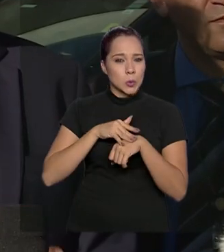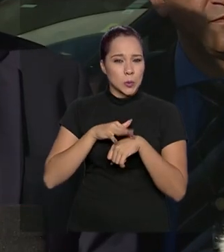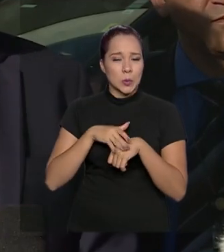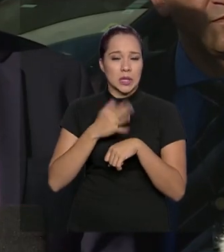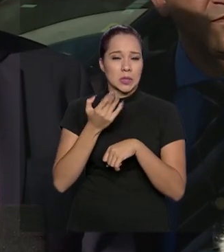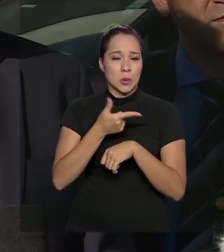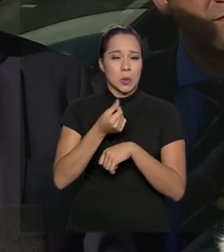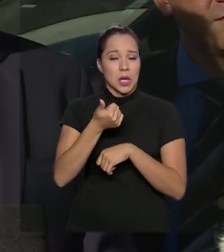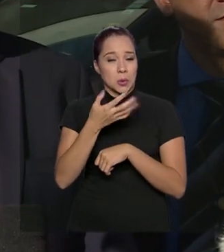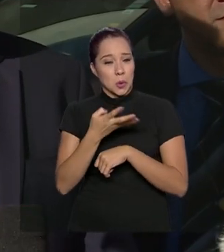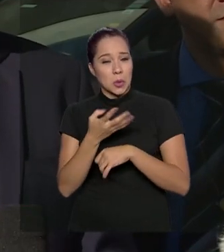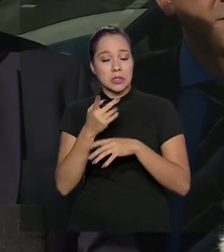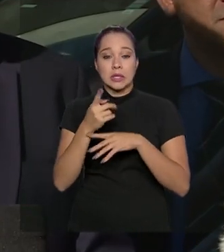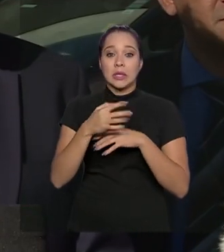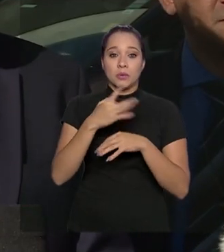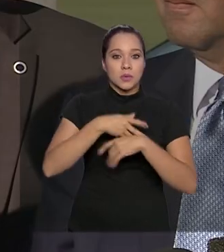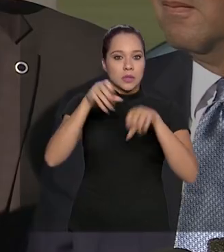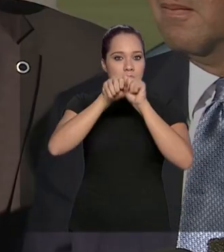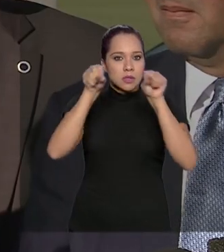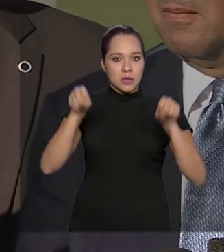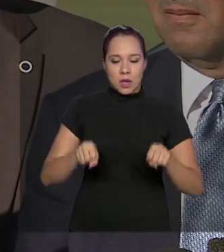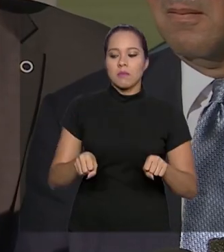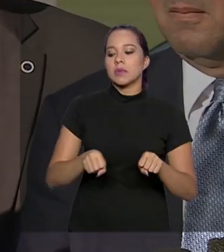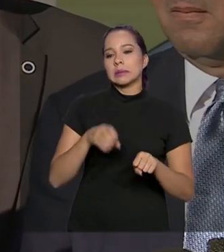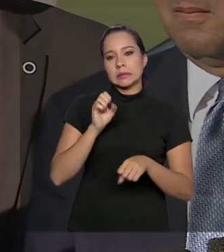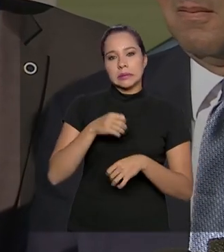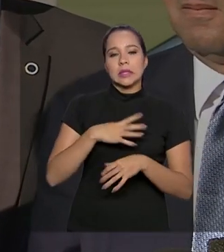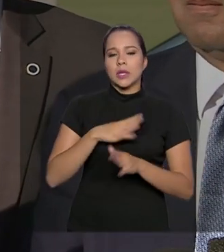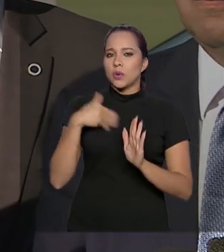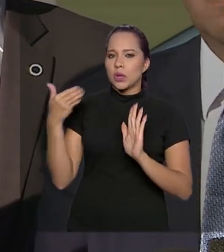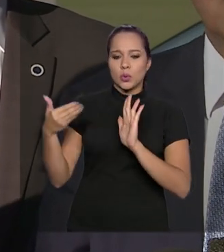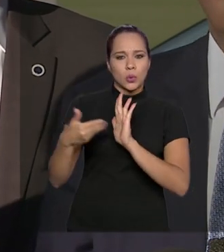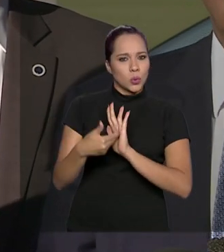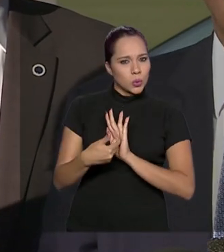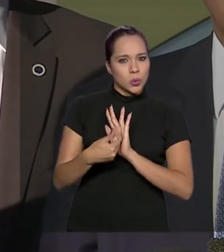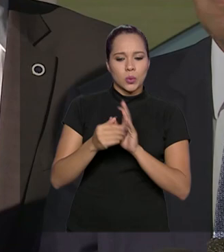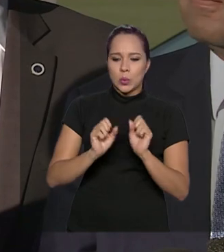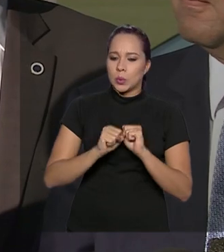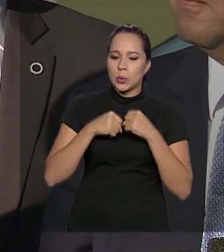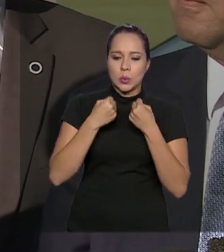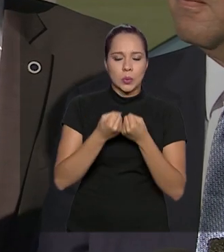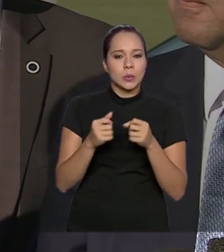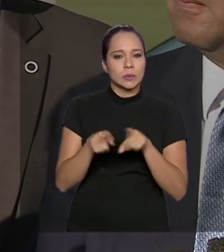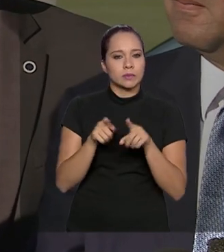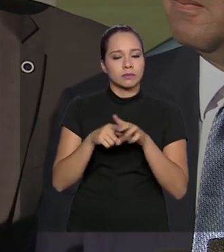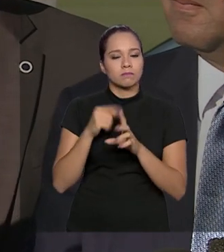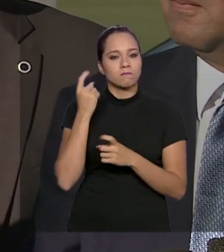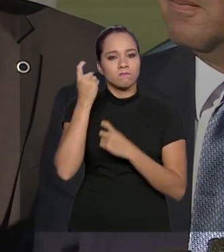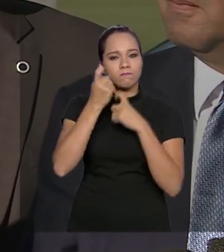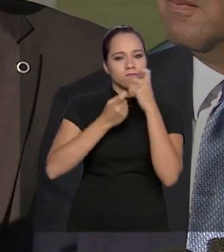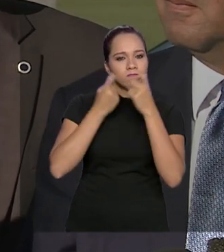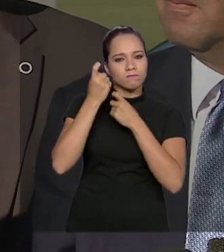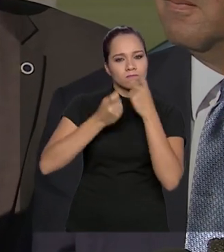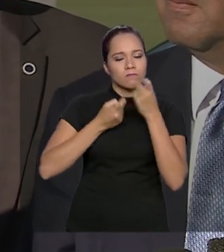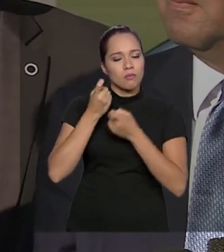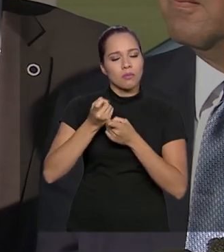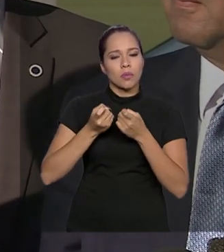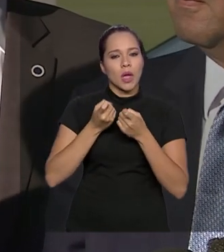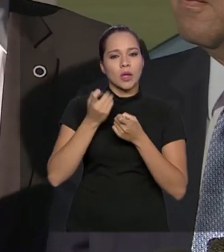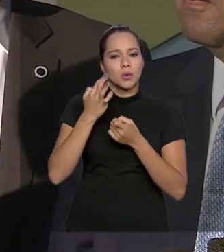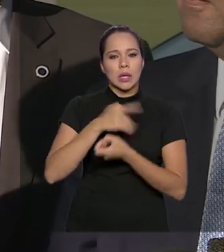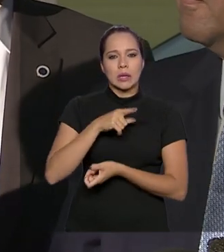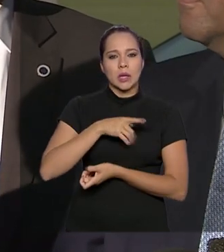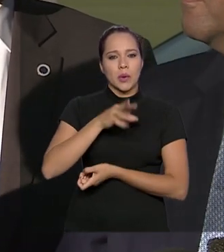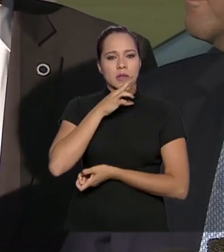Nosso sistema é um sistema robusto, sim. Está todo mundo envolvido e preocupado em dar uma pronta